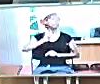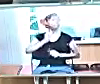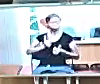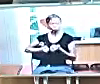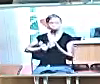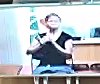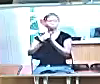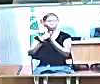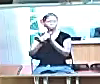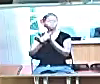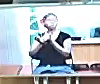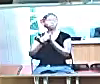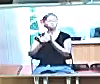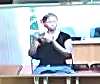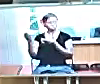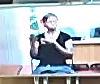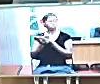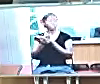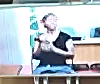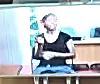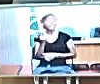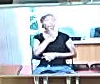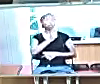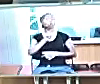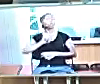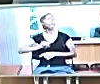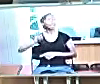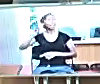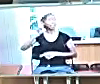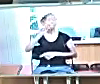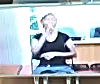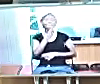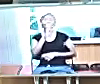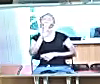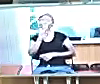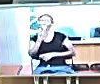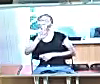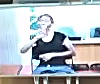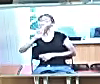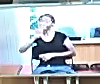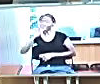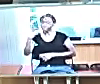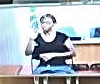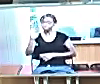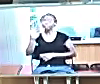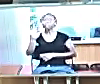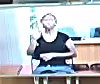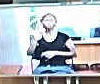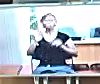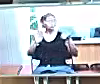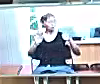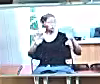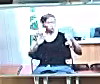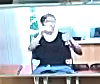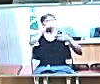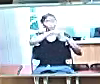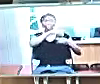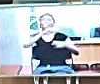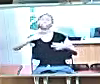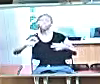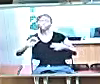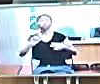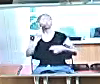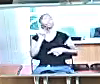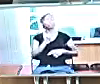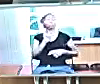essa a essa ação e ganhou no supremo tribunal federal de 11 votos a zero por unanimidade que os estados teriam direito a essa compensação